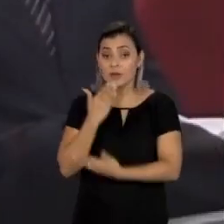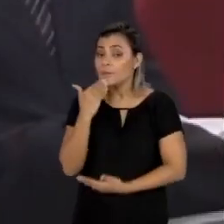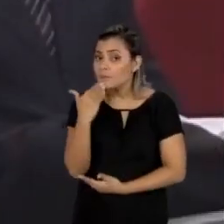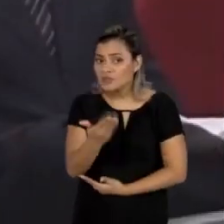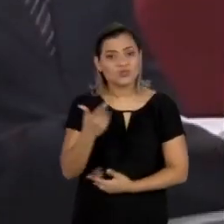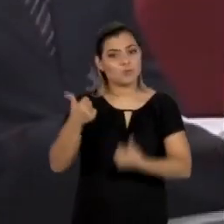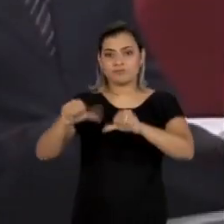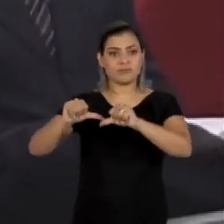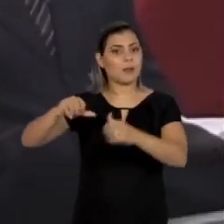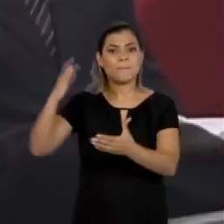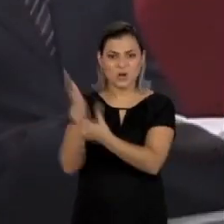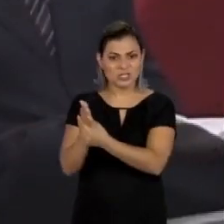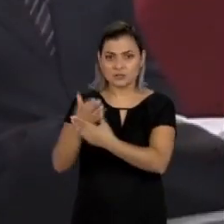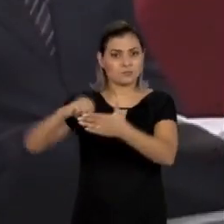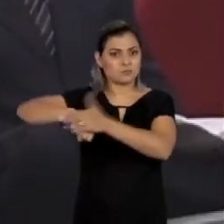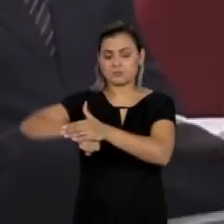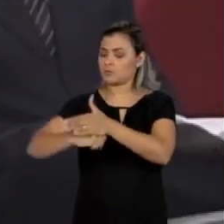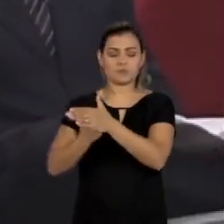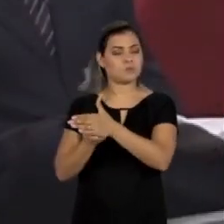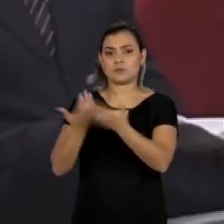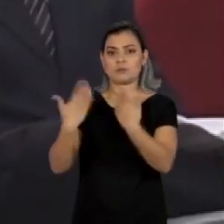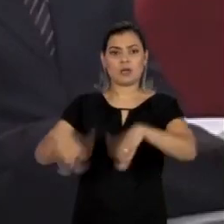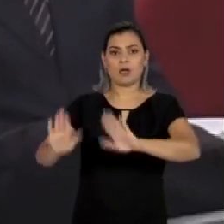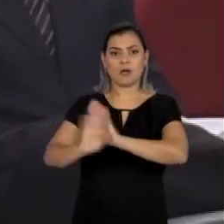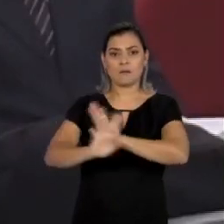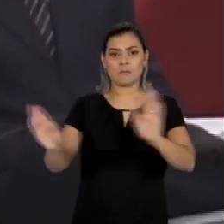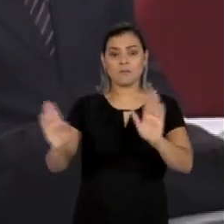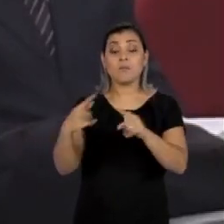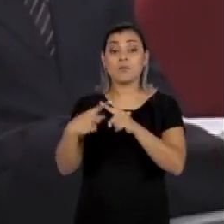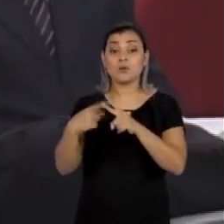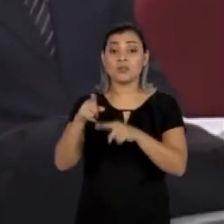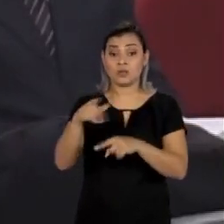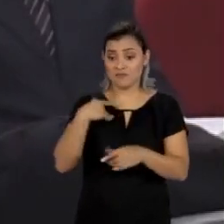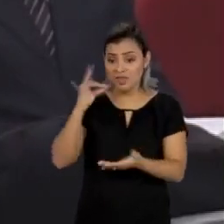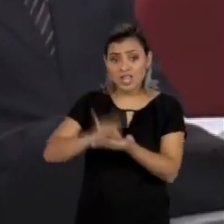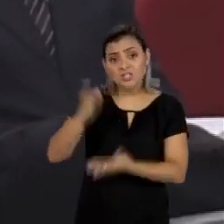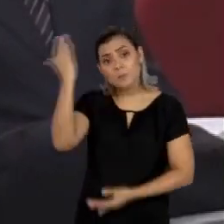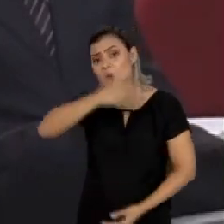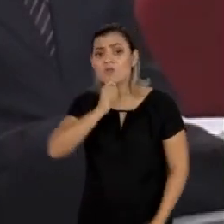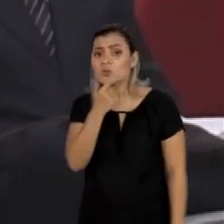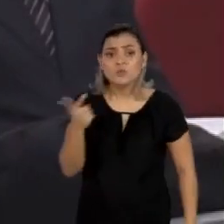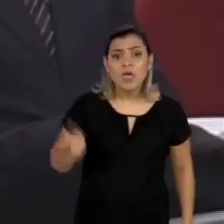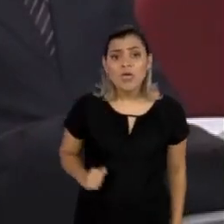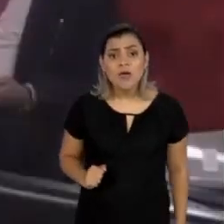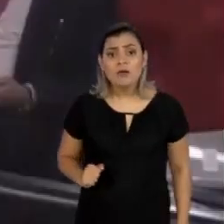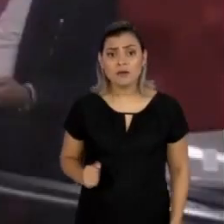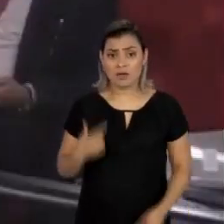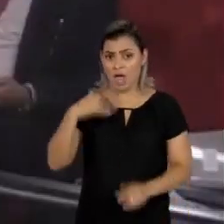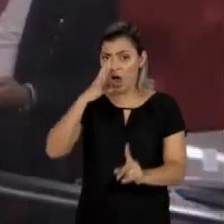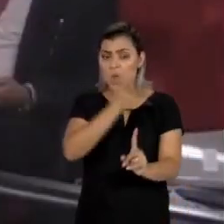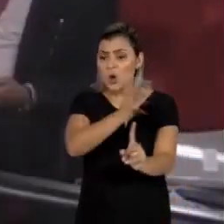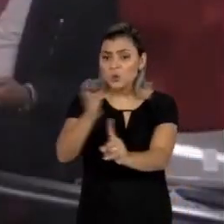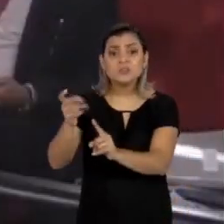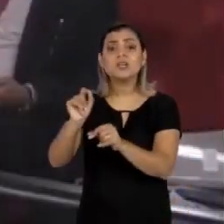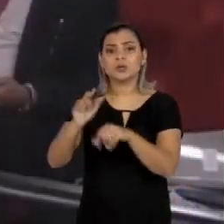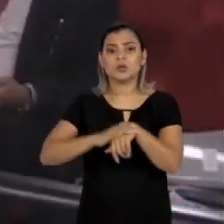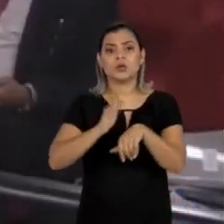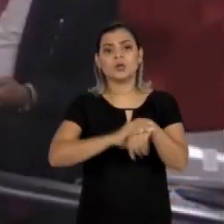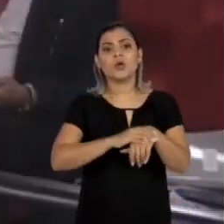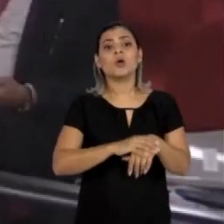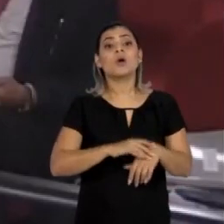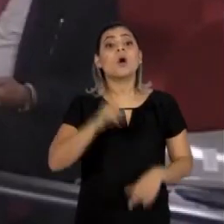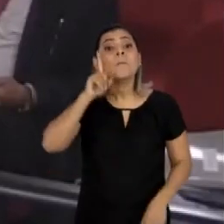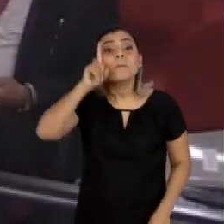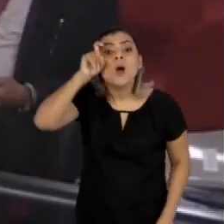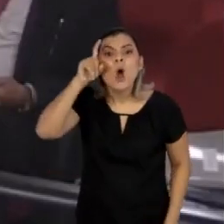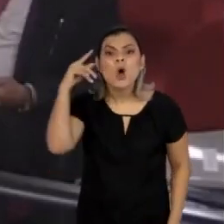pediu a anulação do processo e a absolvição de Lula, alegando que não há provas contra ele e acusando o então juiz Sérgio Moro